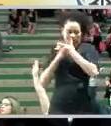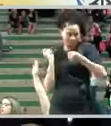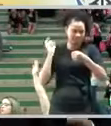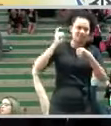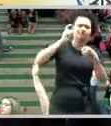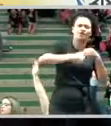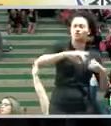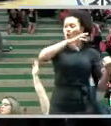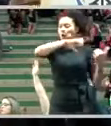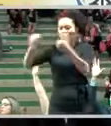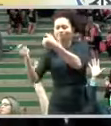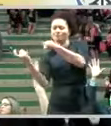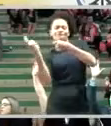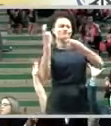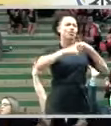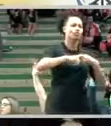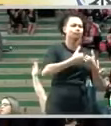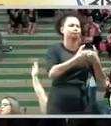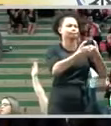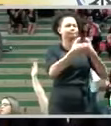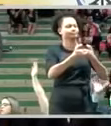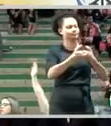que haviam sido roubado.